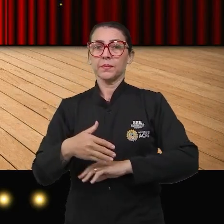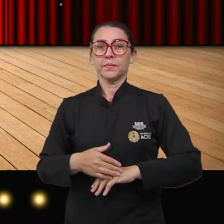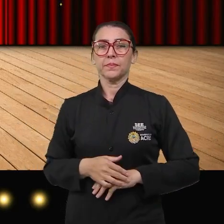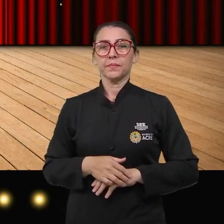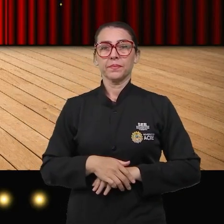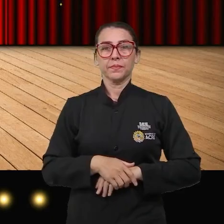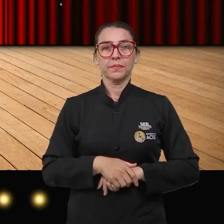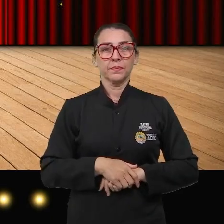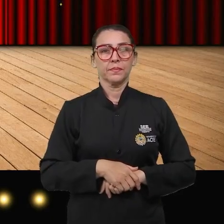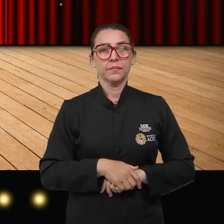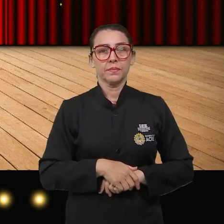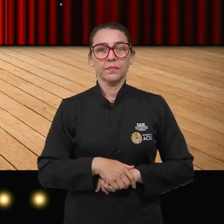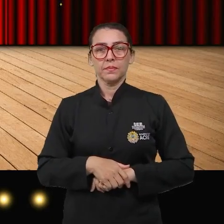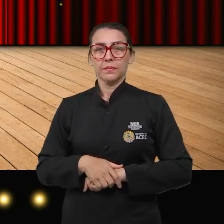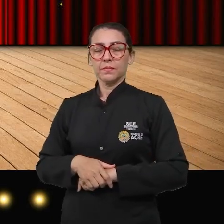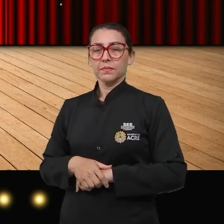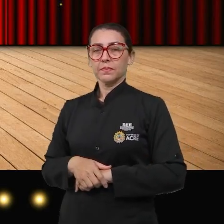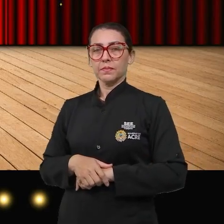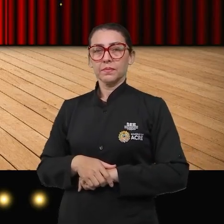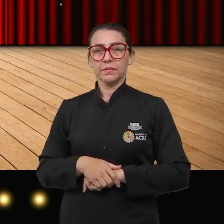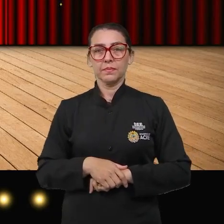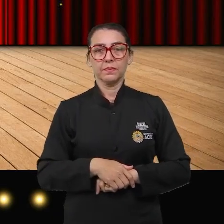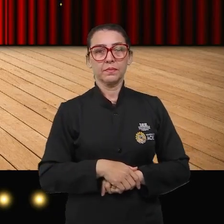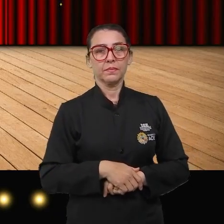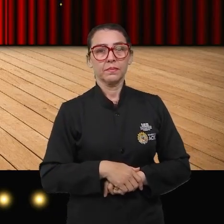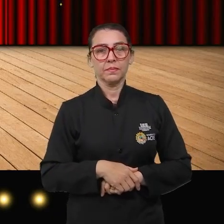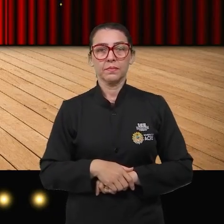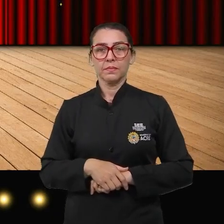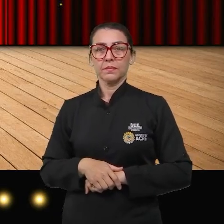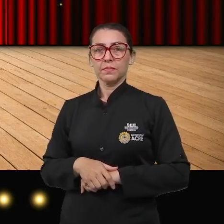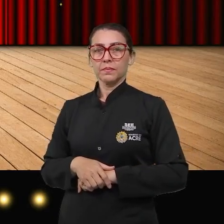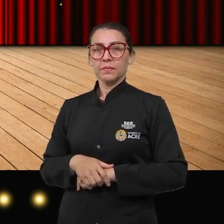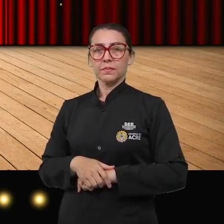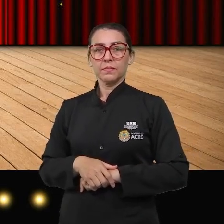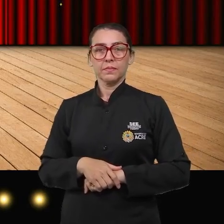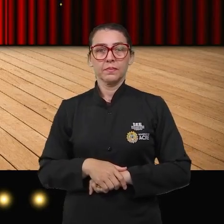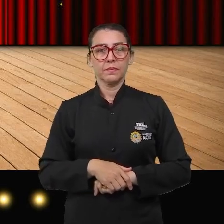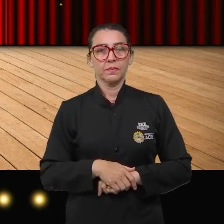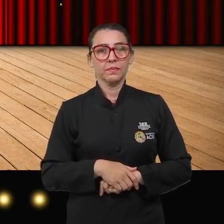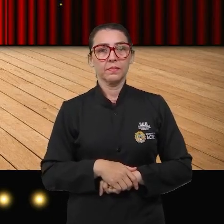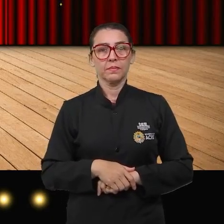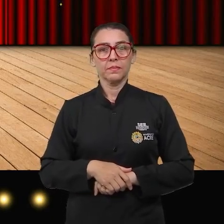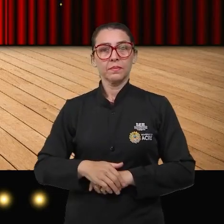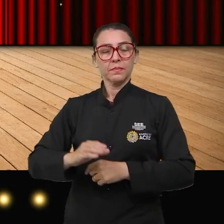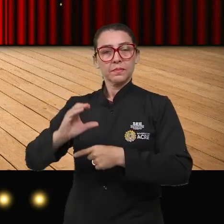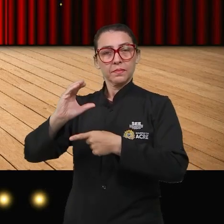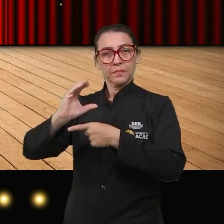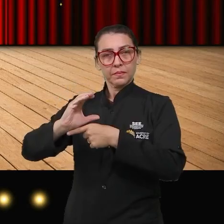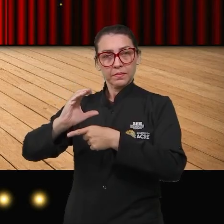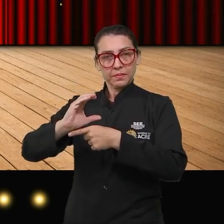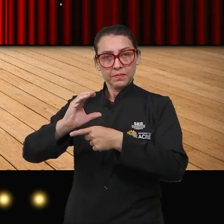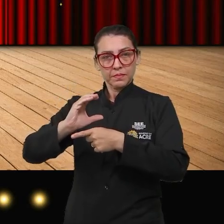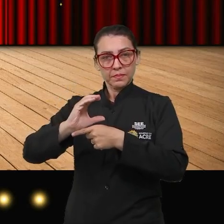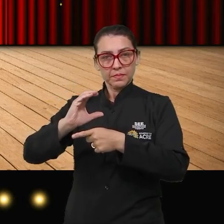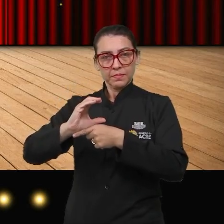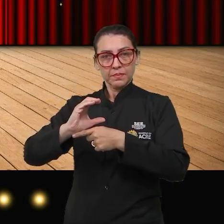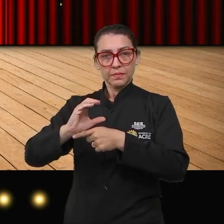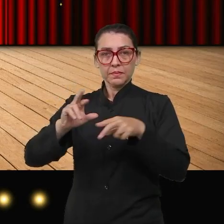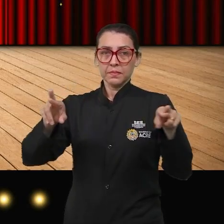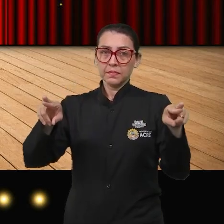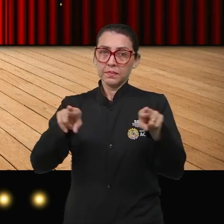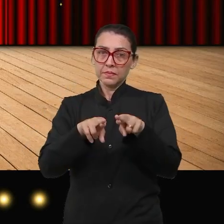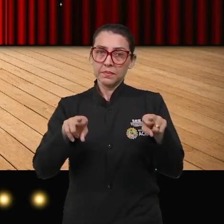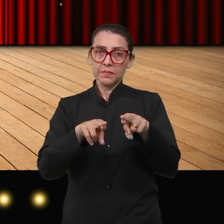corpo, espaço, tempo, movimento e intensidade. A letra